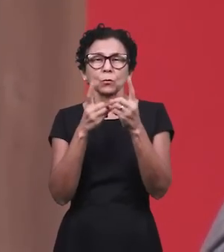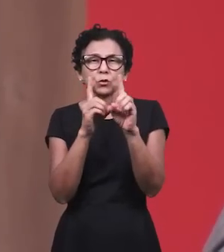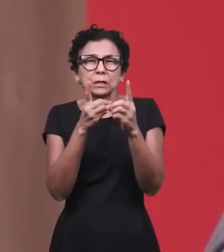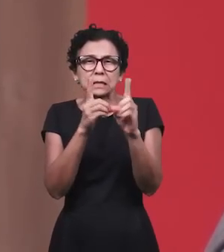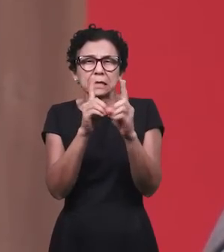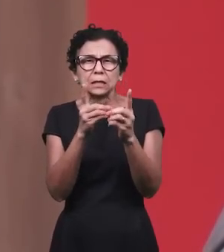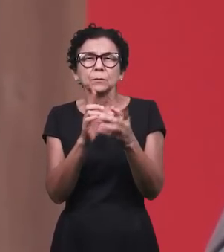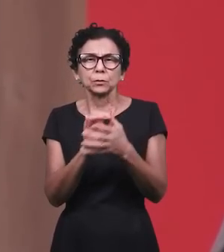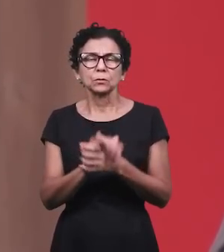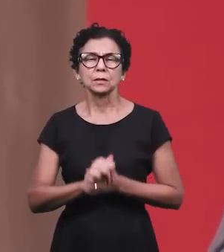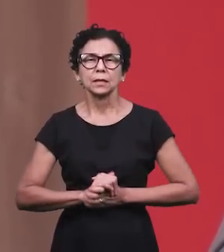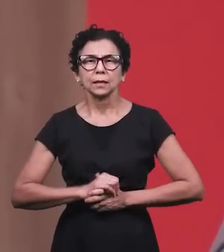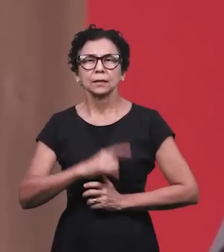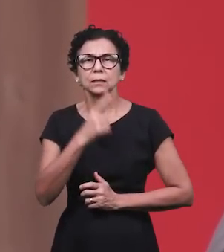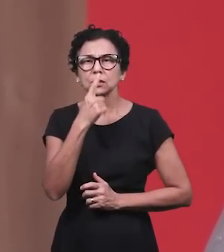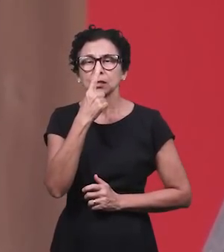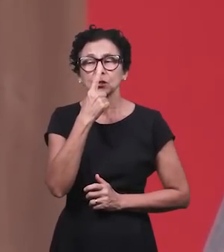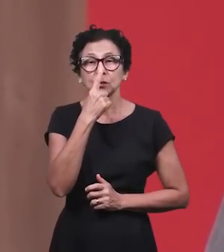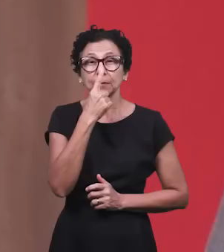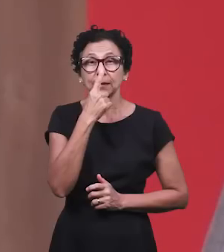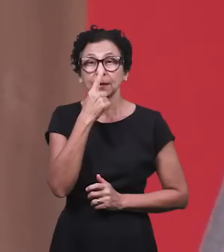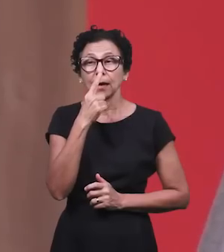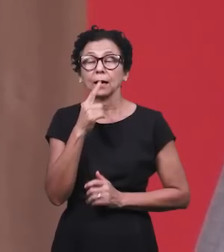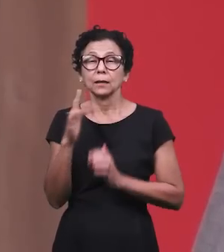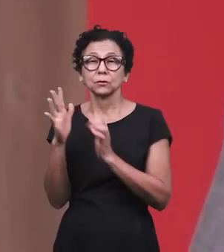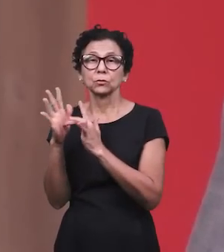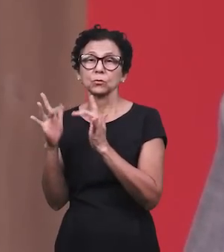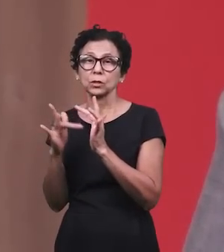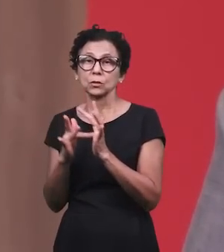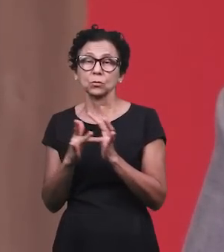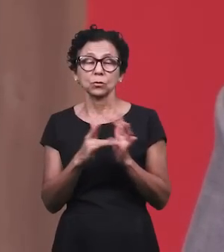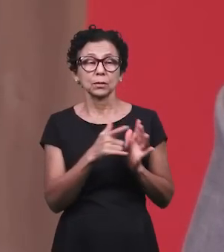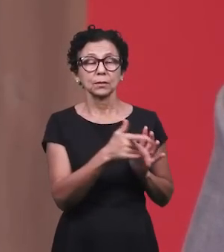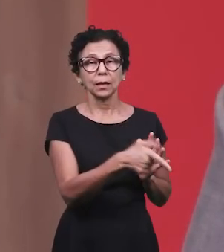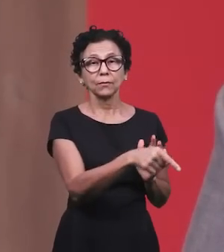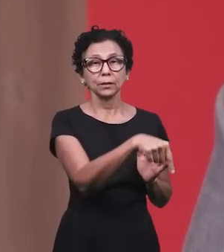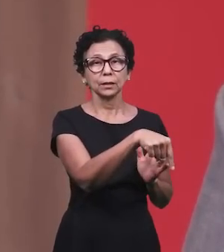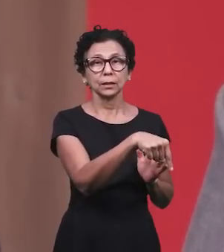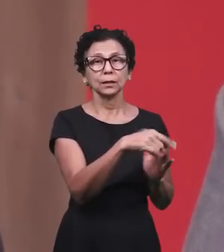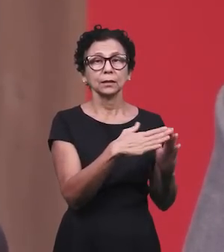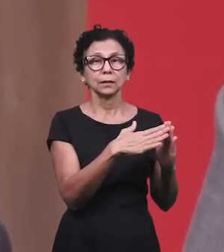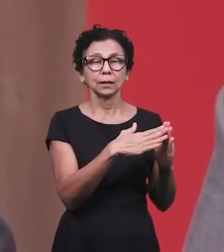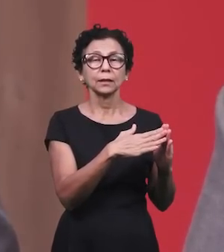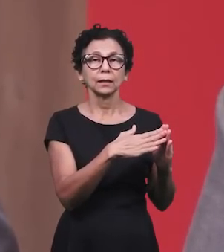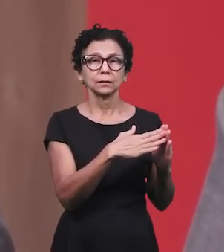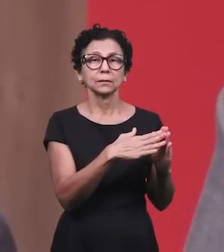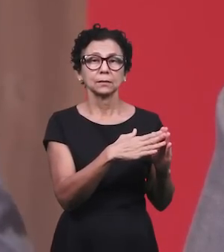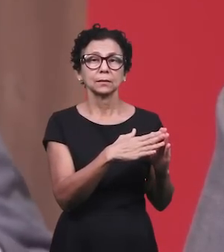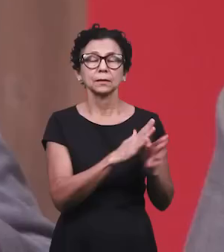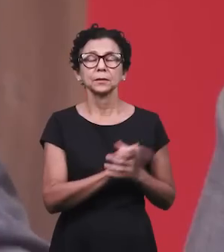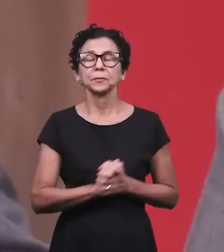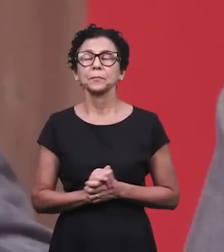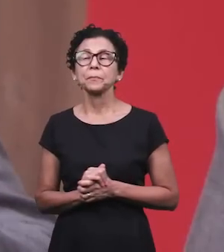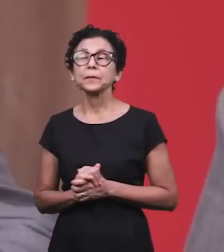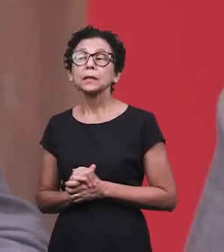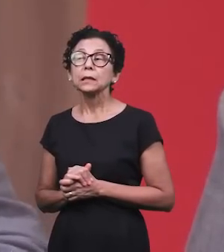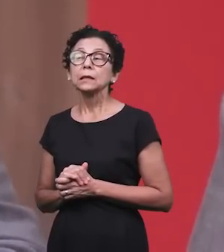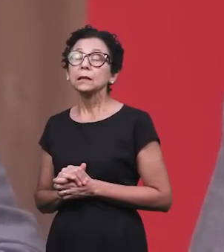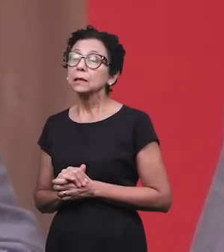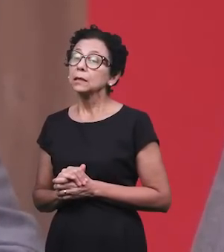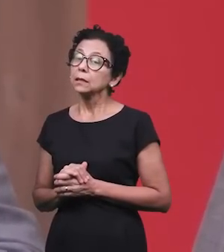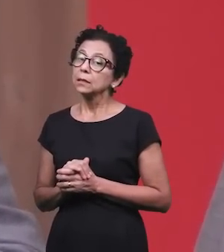estavam mais, né, juntos com o Senhor o tempo todo. E tem coisas que é a